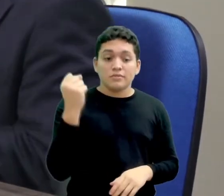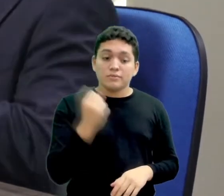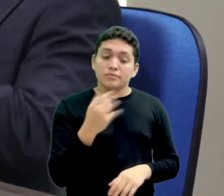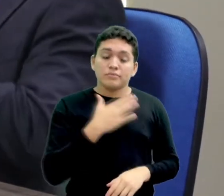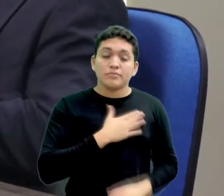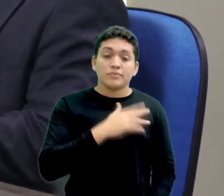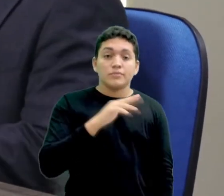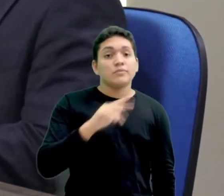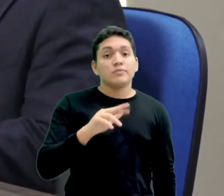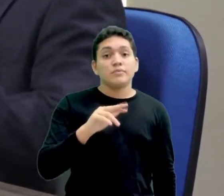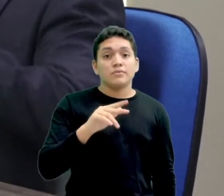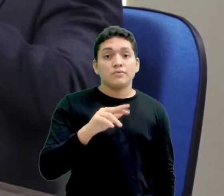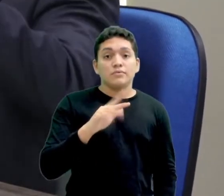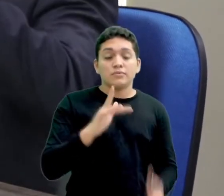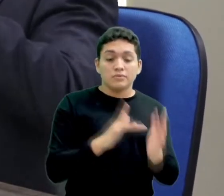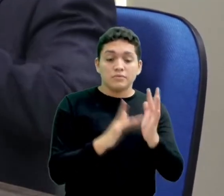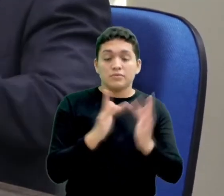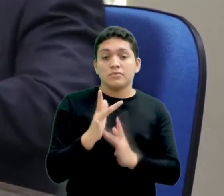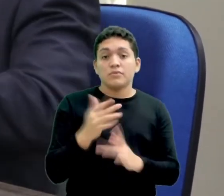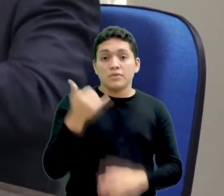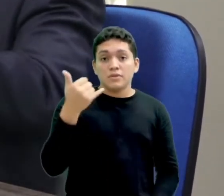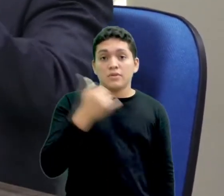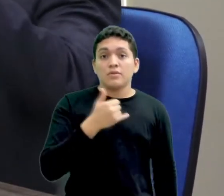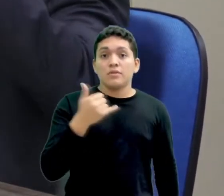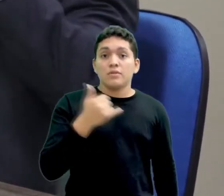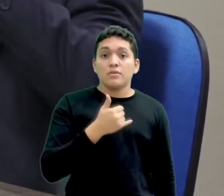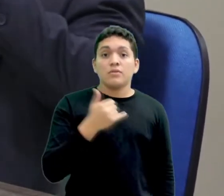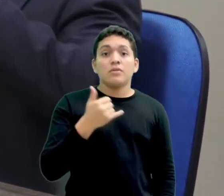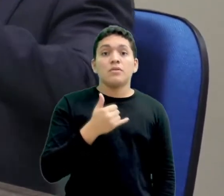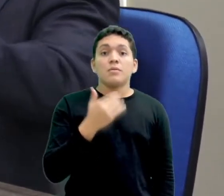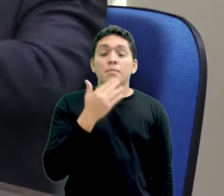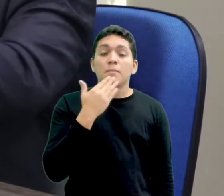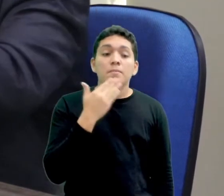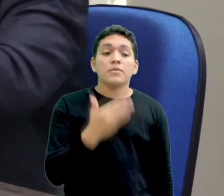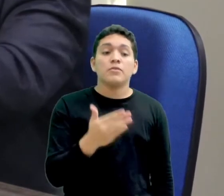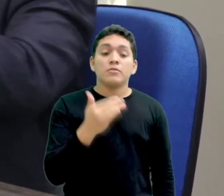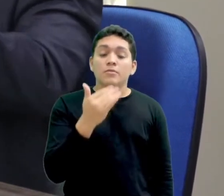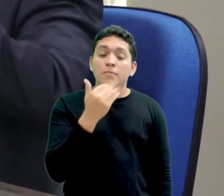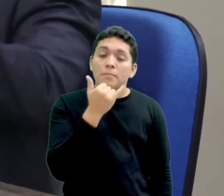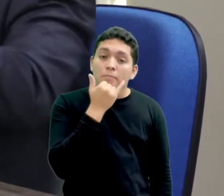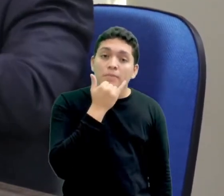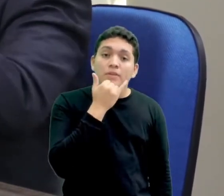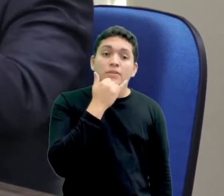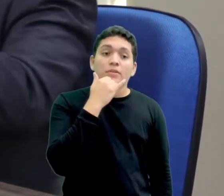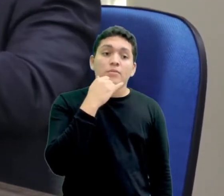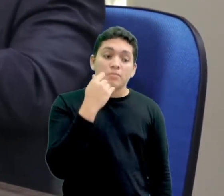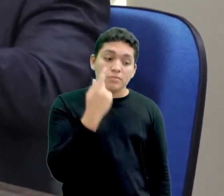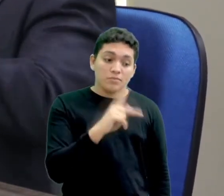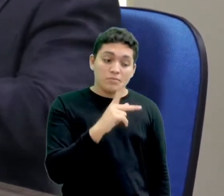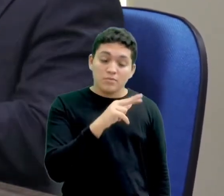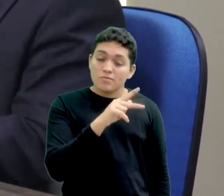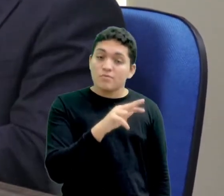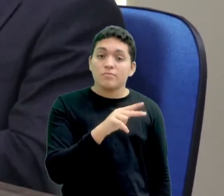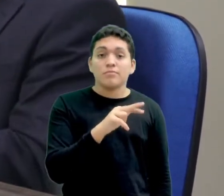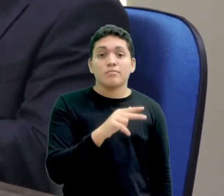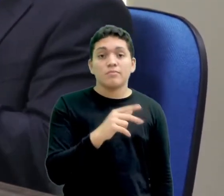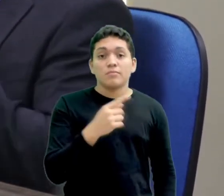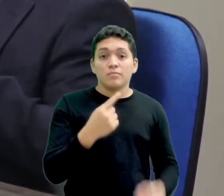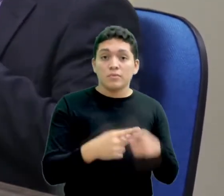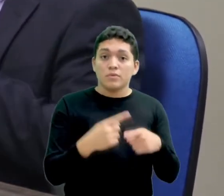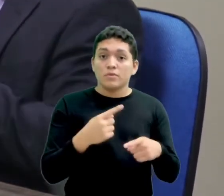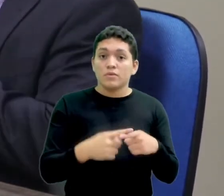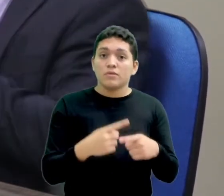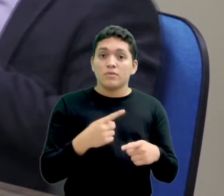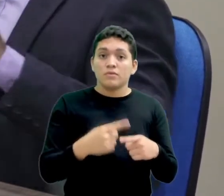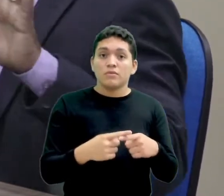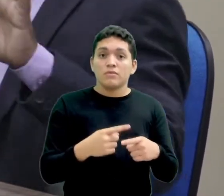irmão, o Senhor está dizendo, reconcilie-se com ele rapidamente, porque o ofendido, o Senhor